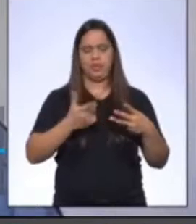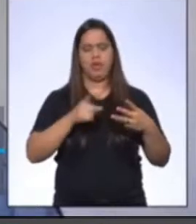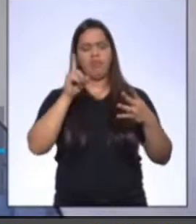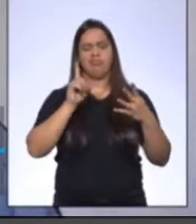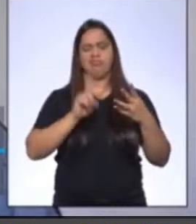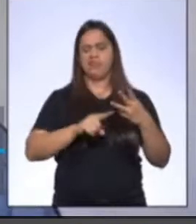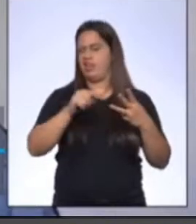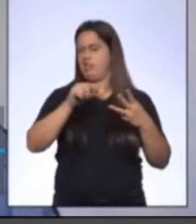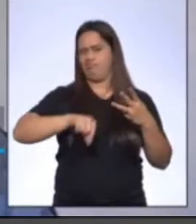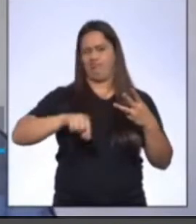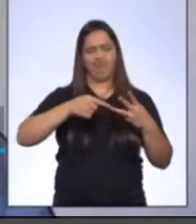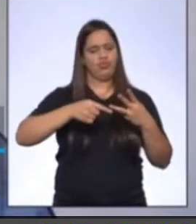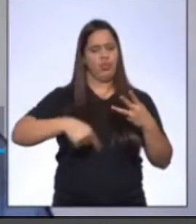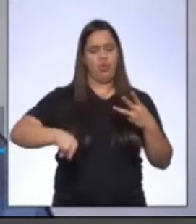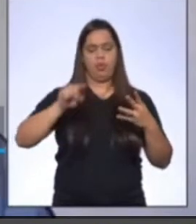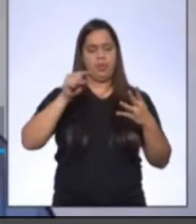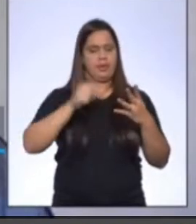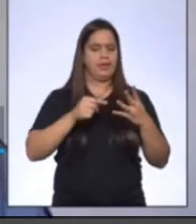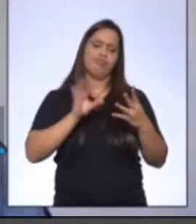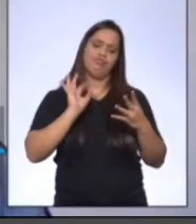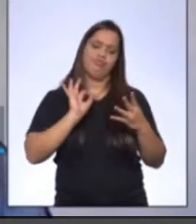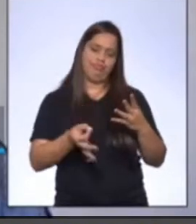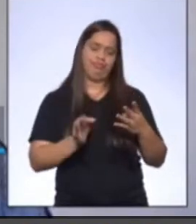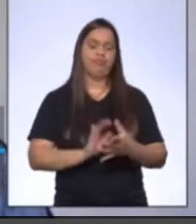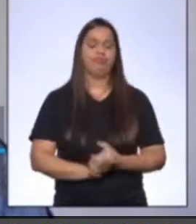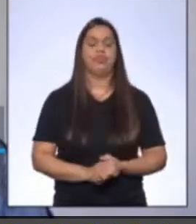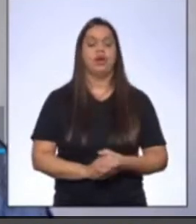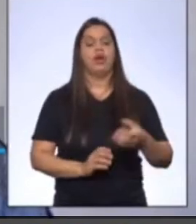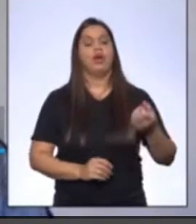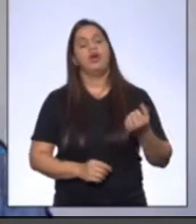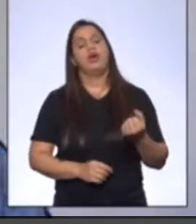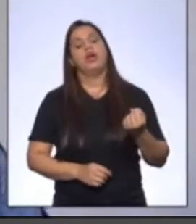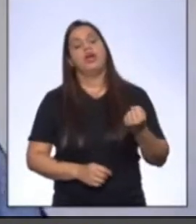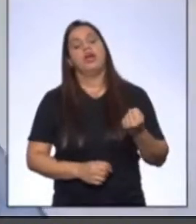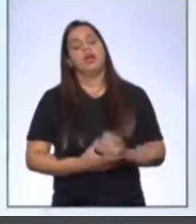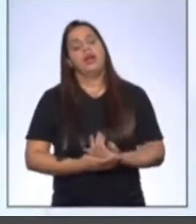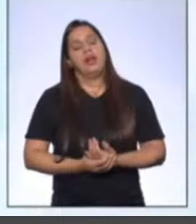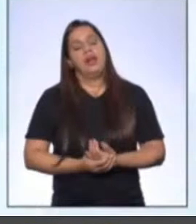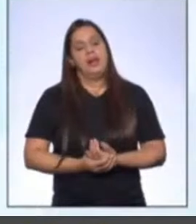mesmo. No item 7, nós temos aí,